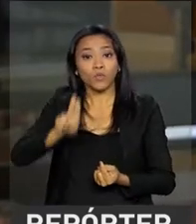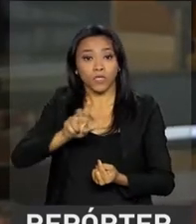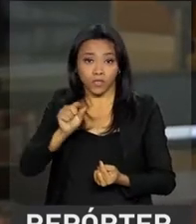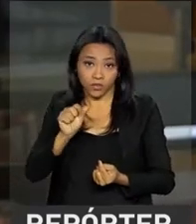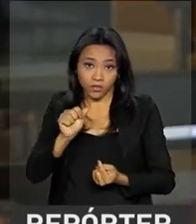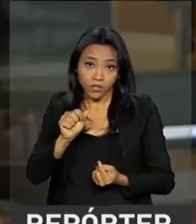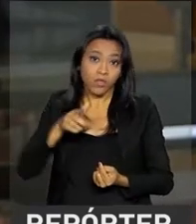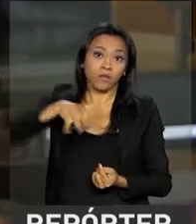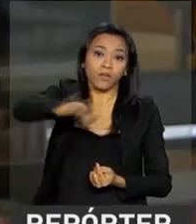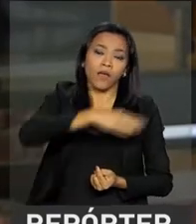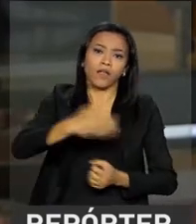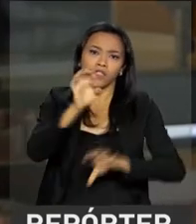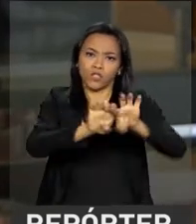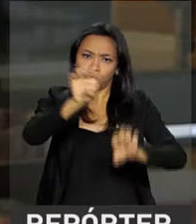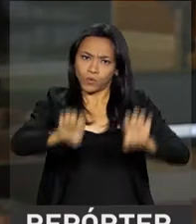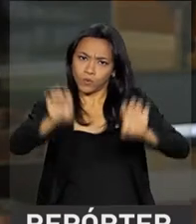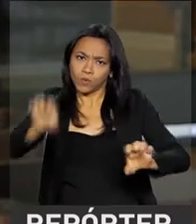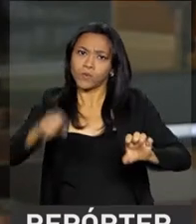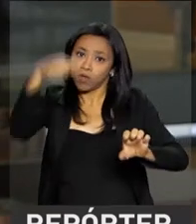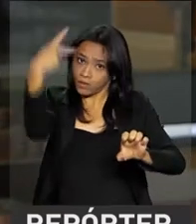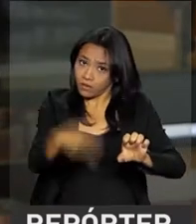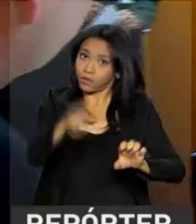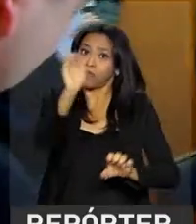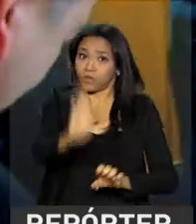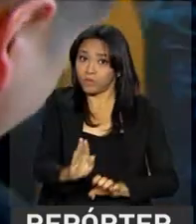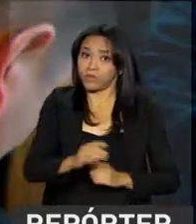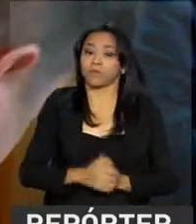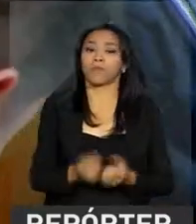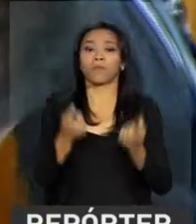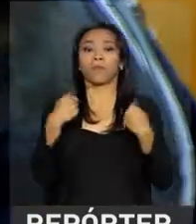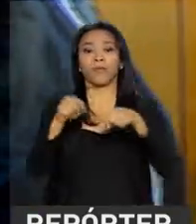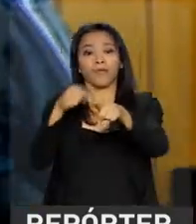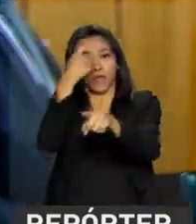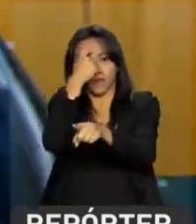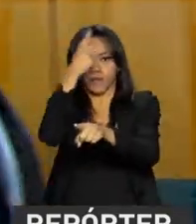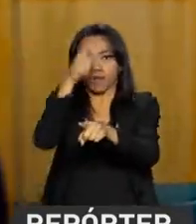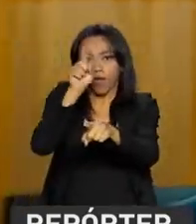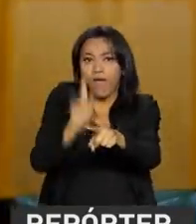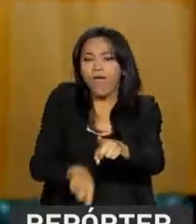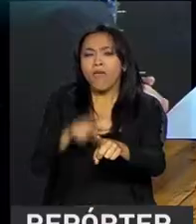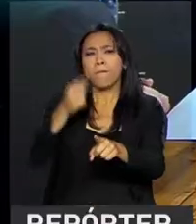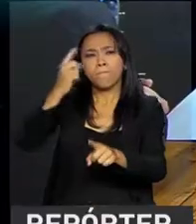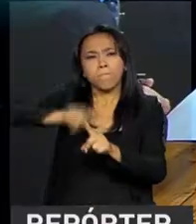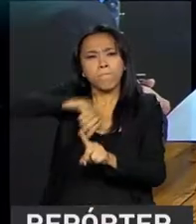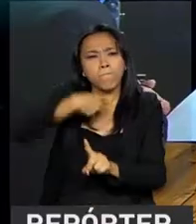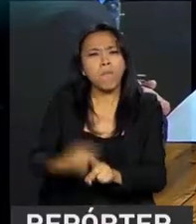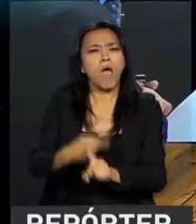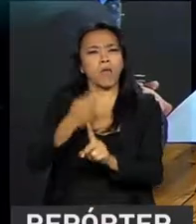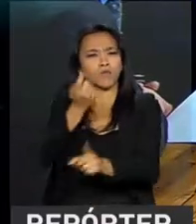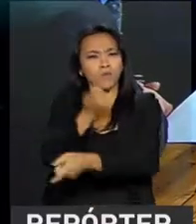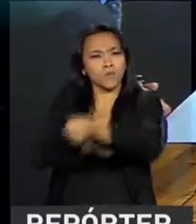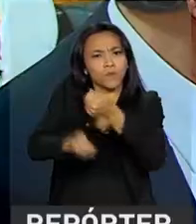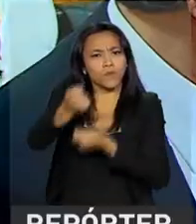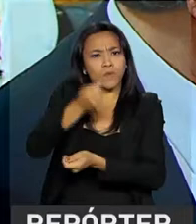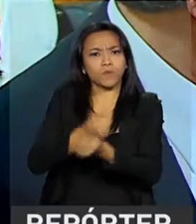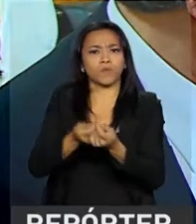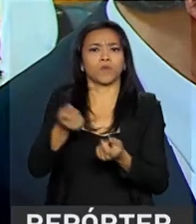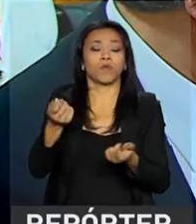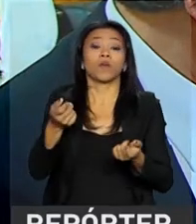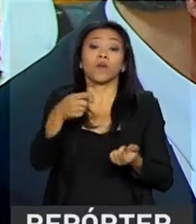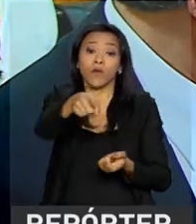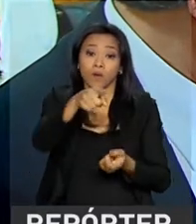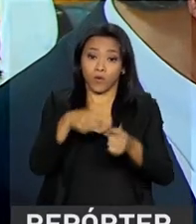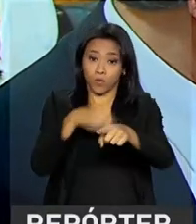investimentos em infraestrutura aqui no brasil e como a idéia é aumentar ainda mais os negócios o ministro da